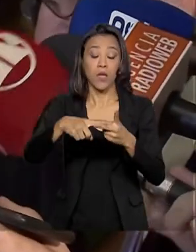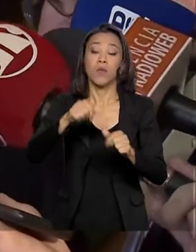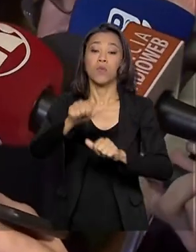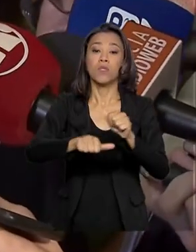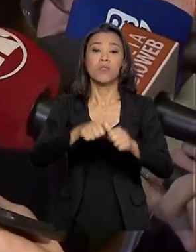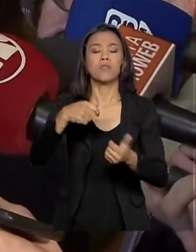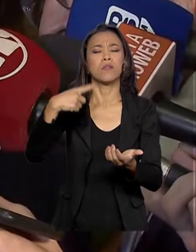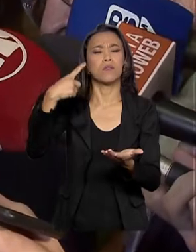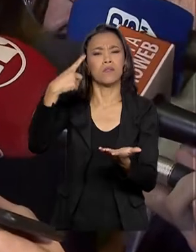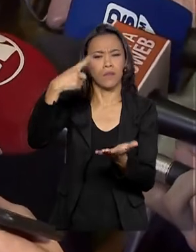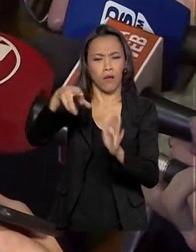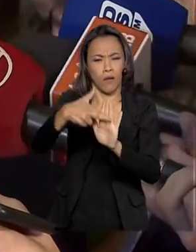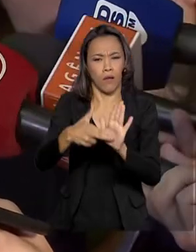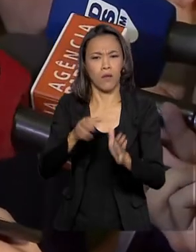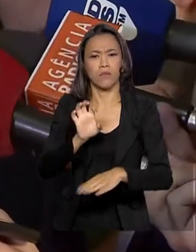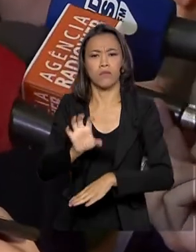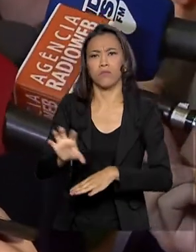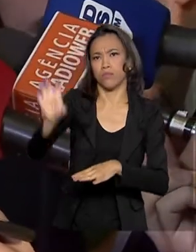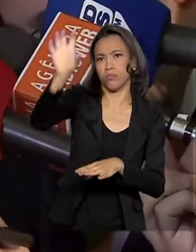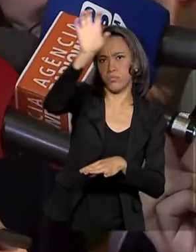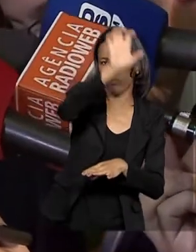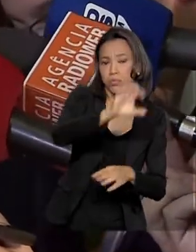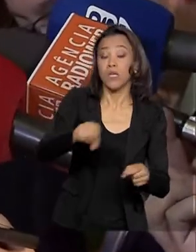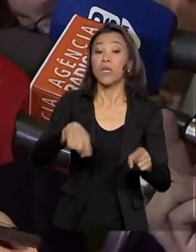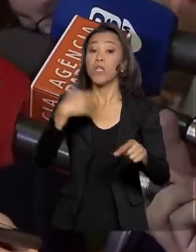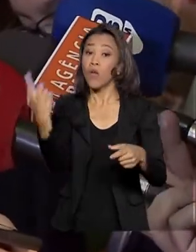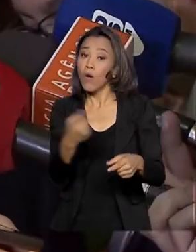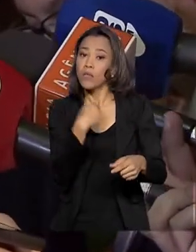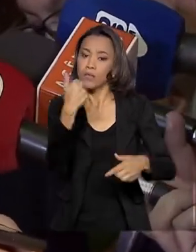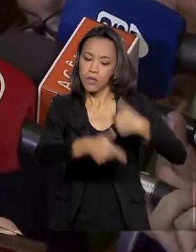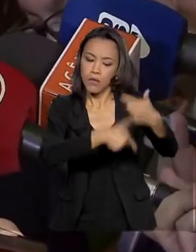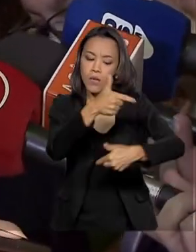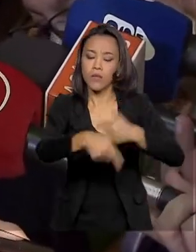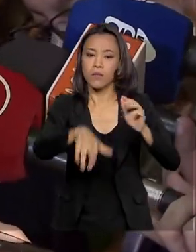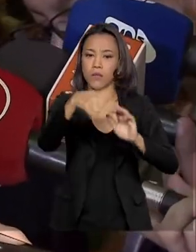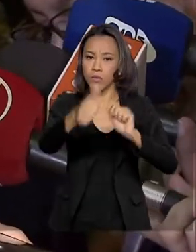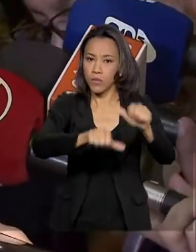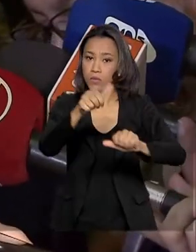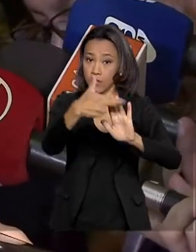Federativo, estamos trabalhando na reforma tributária e estamos trabalhando na reforma legislativa.